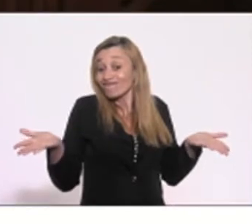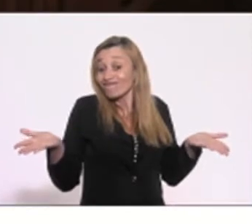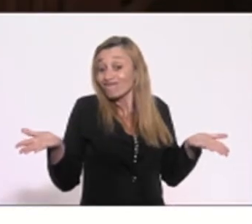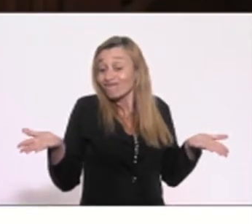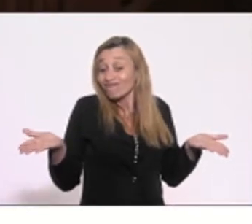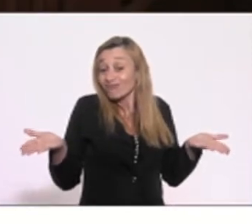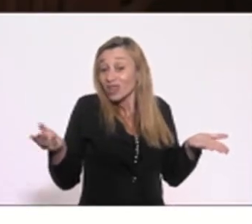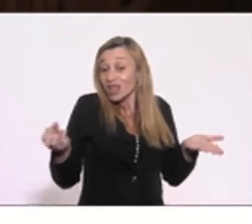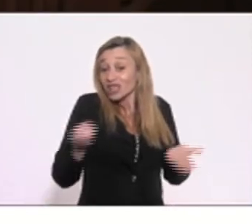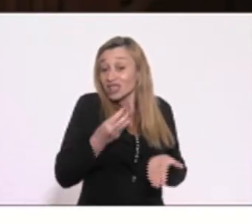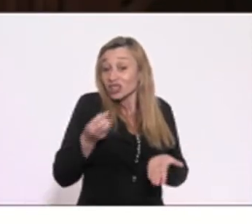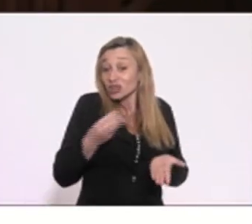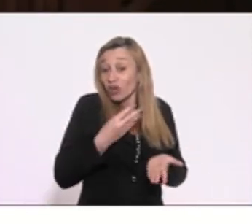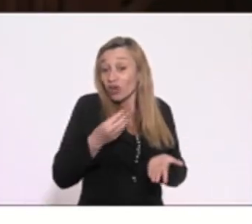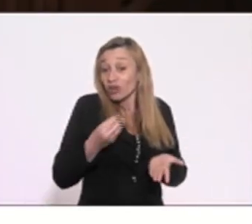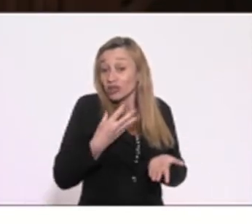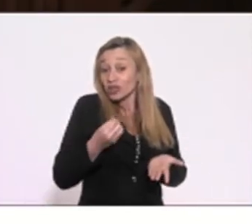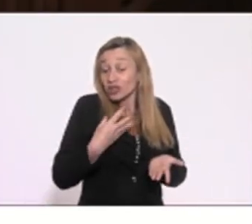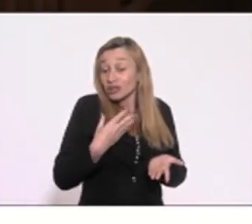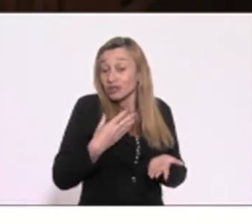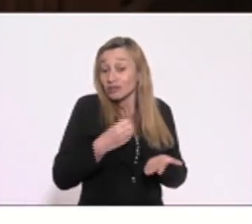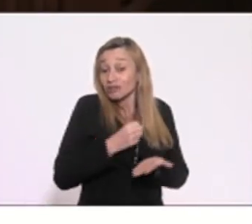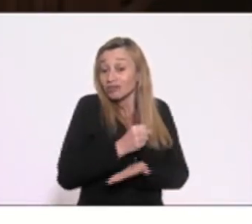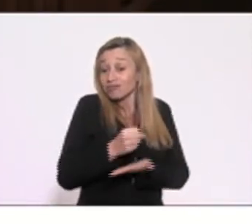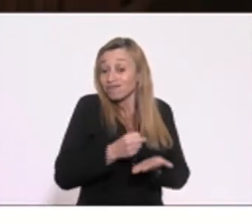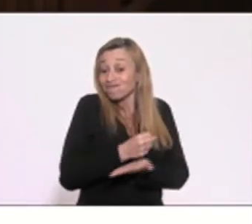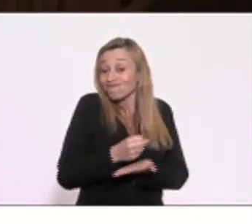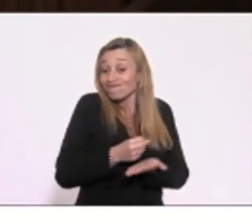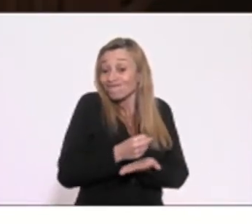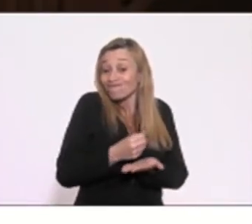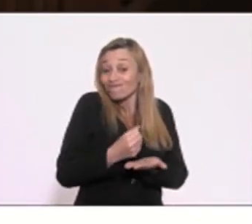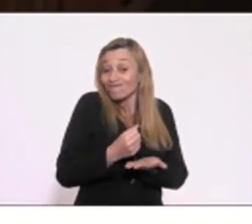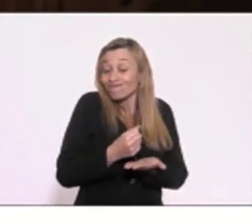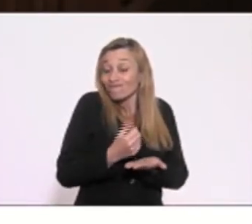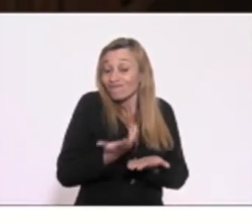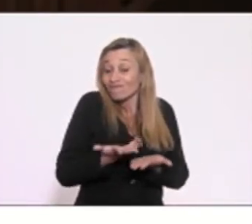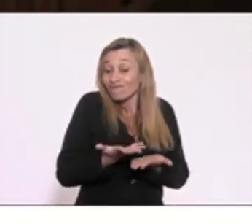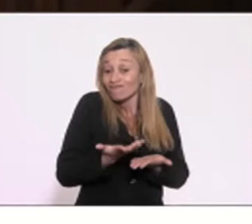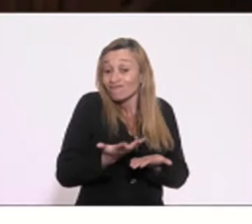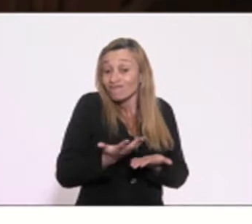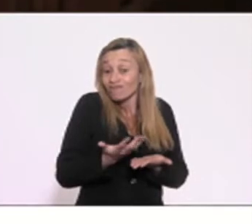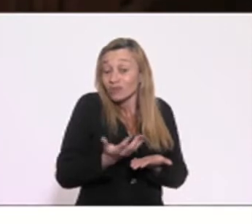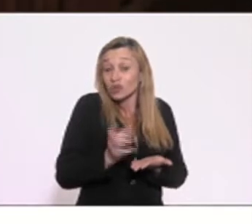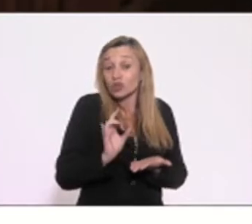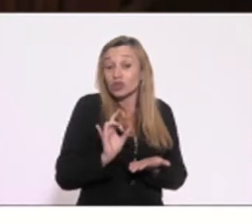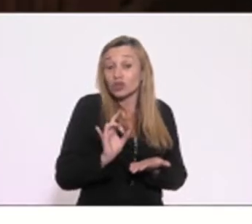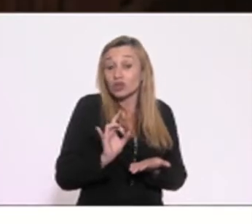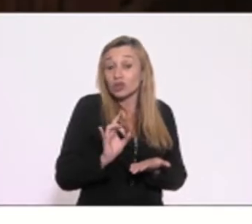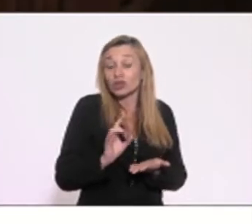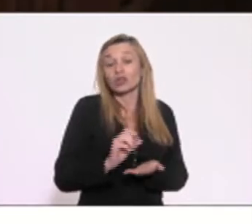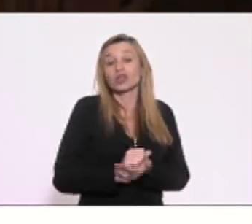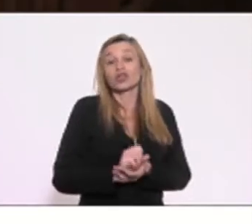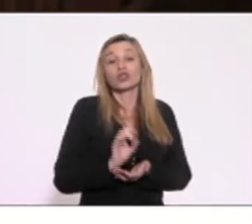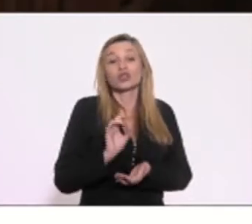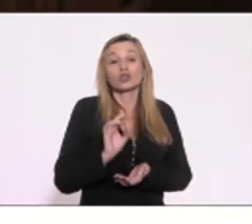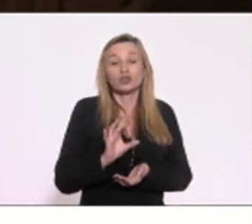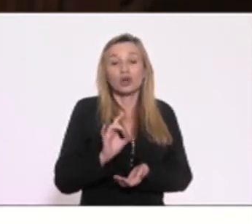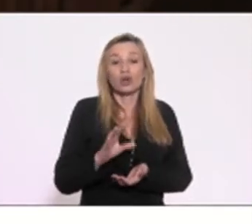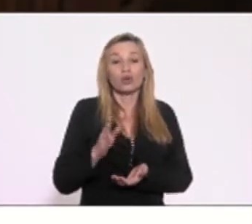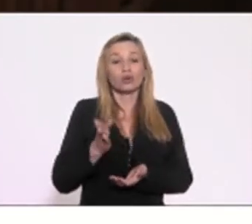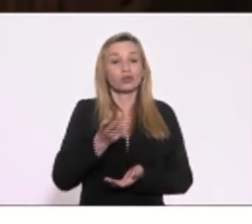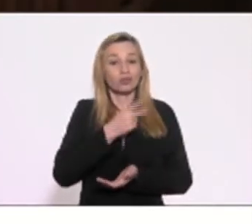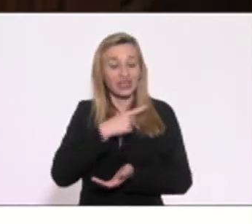Essas novas estruturas vão servir, quando a comando do presidente e